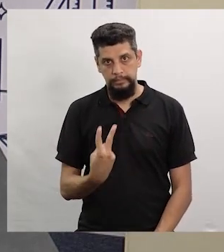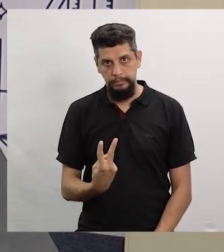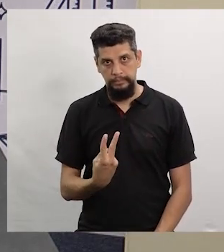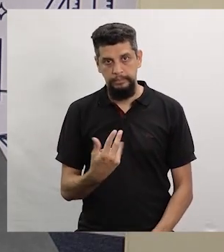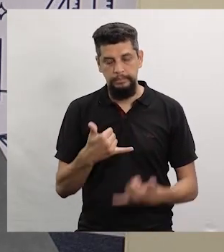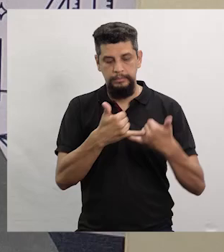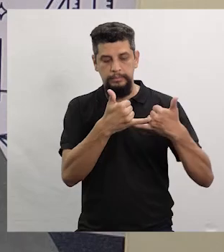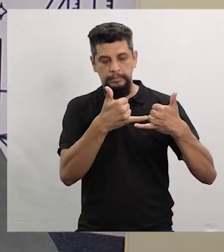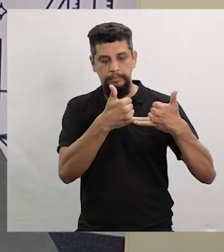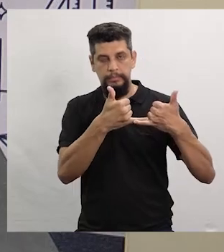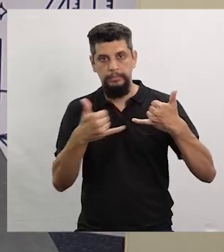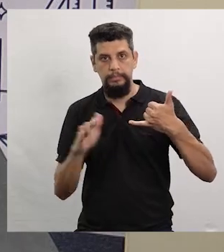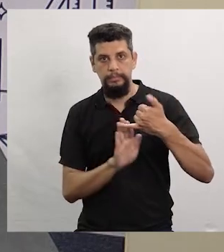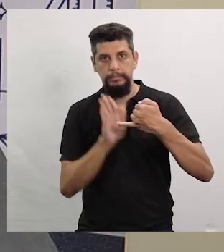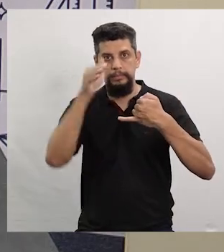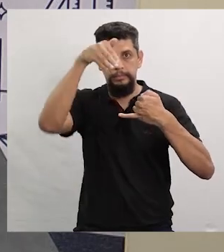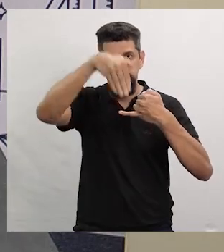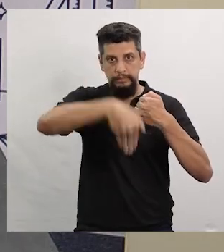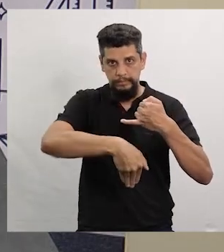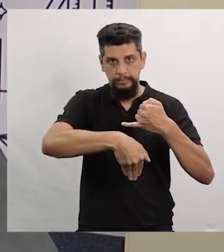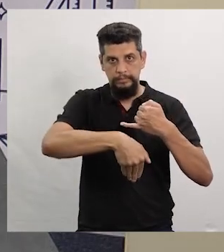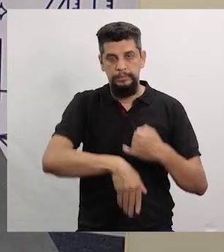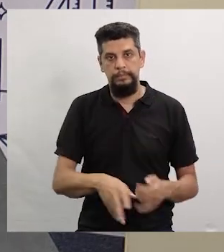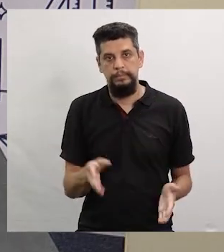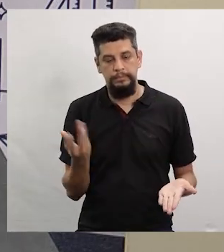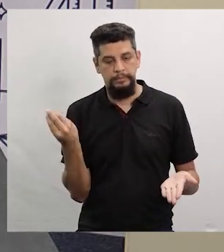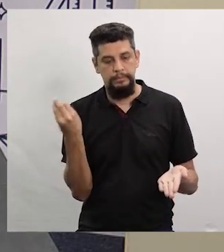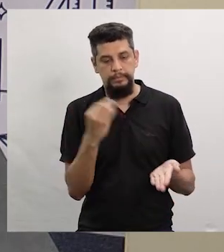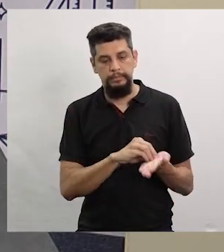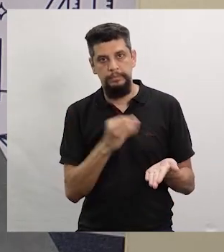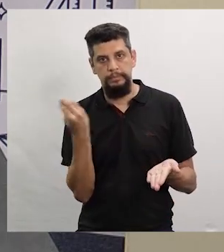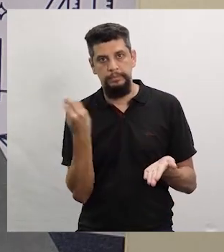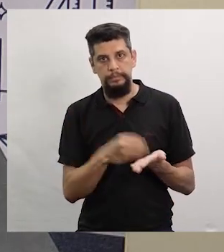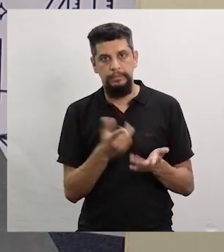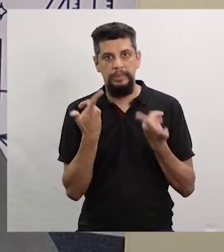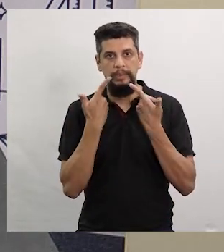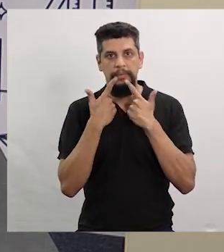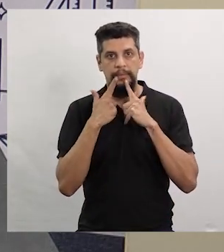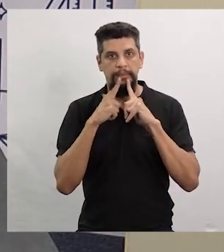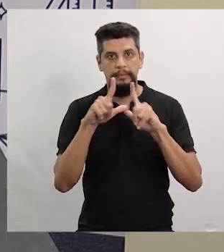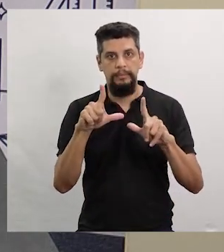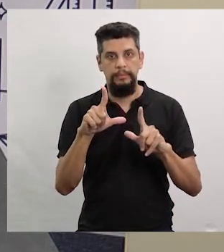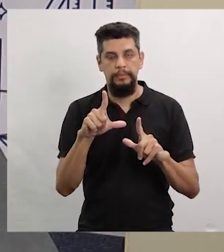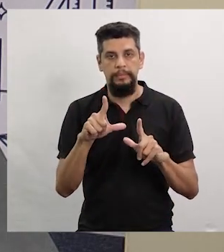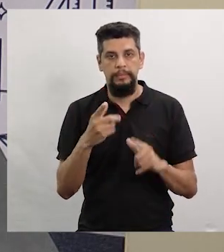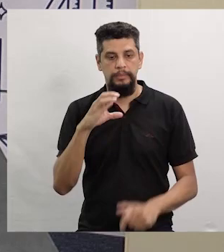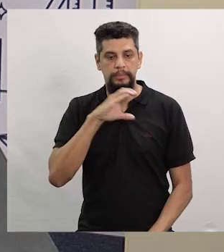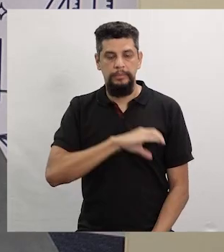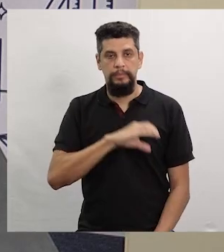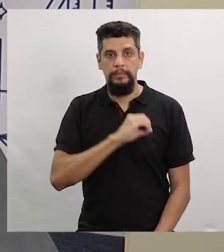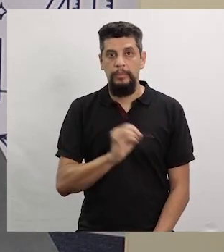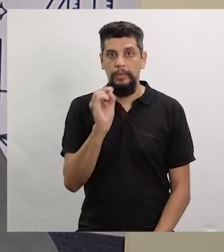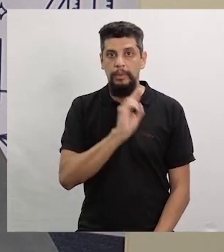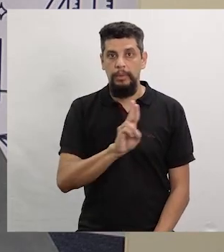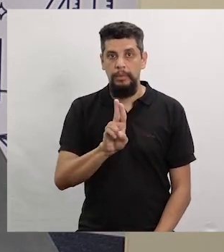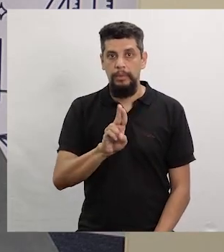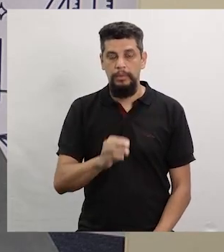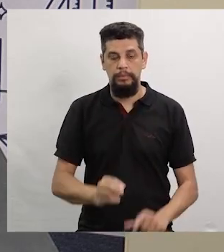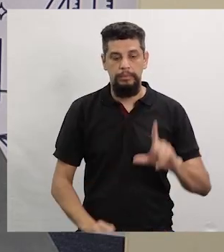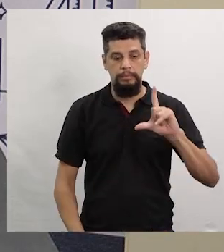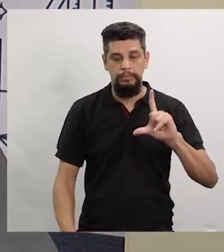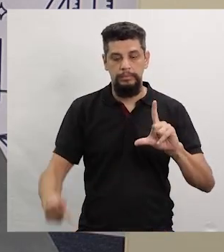22 pulamos de novo outra linha e colocamos Língua Portuguesa ou LP